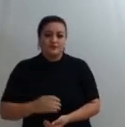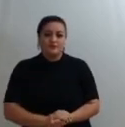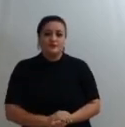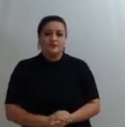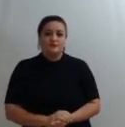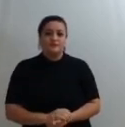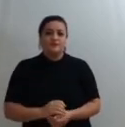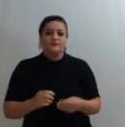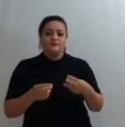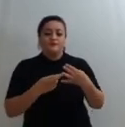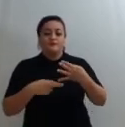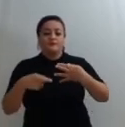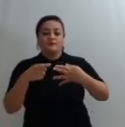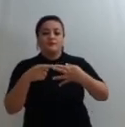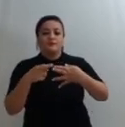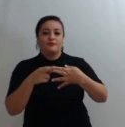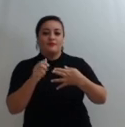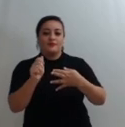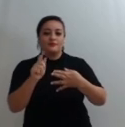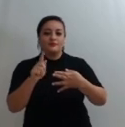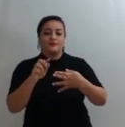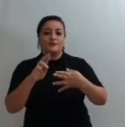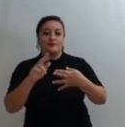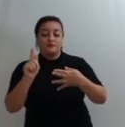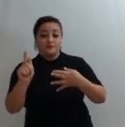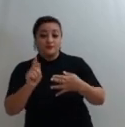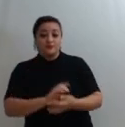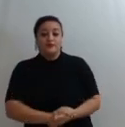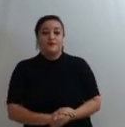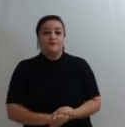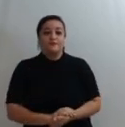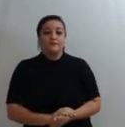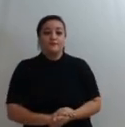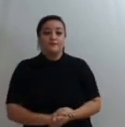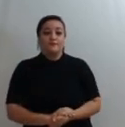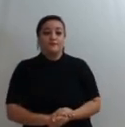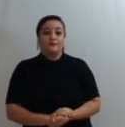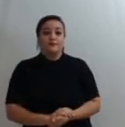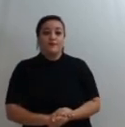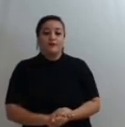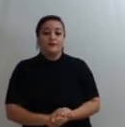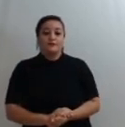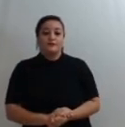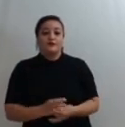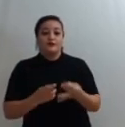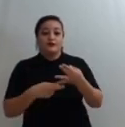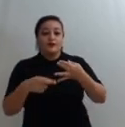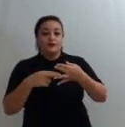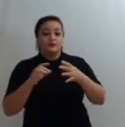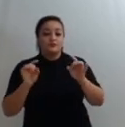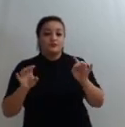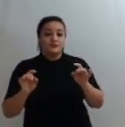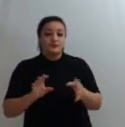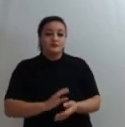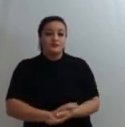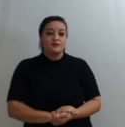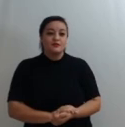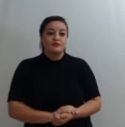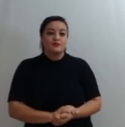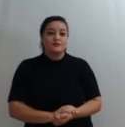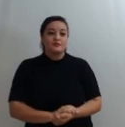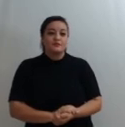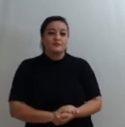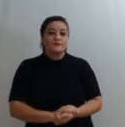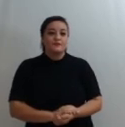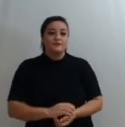regimental, nos embargos de declaração no agravo em recurso especial. Mas o que se